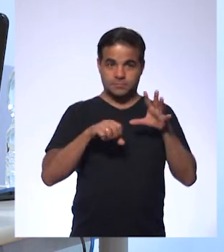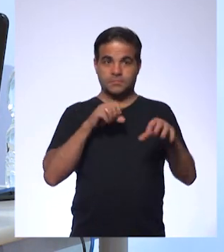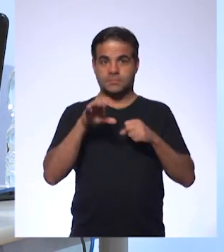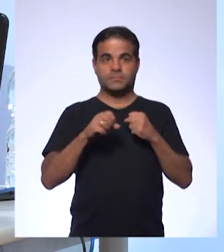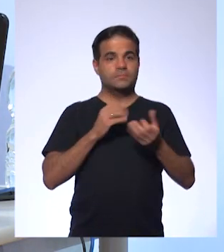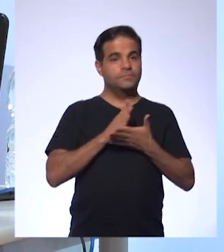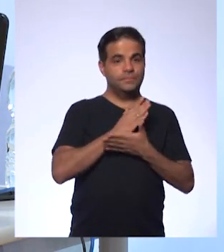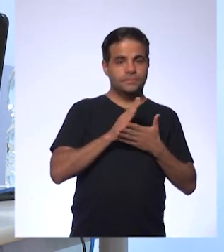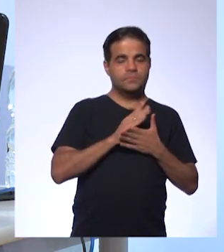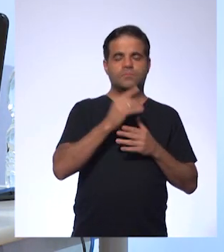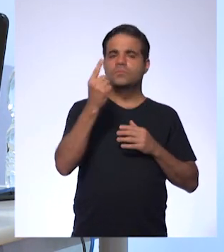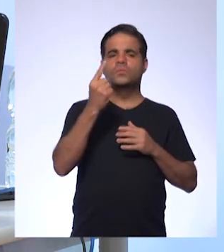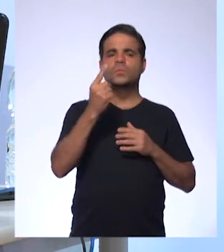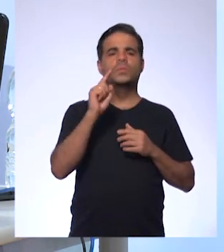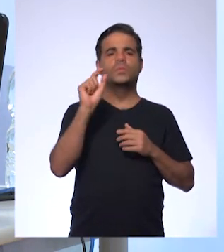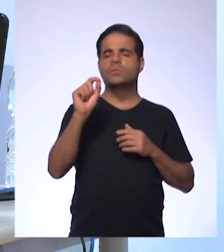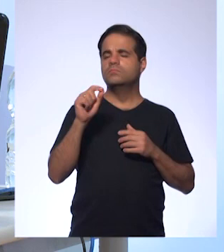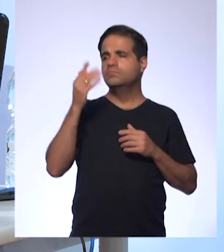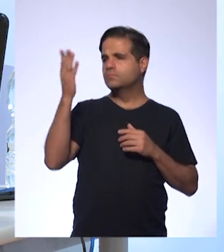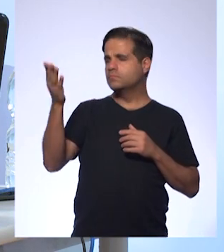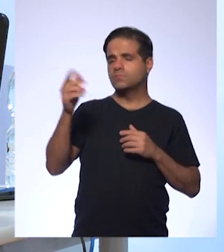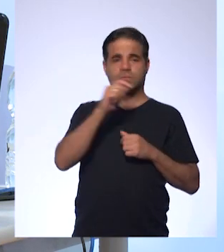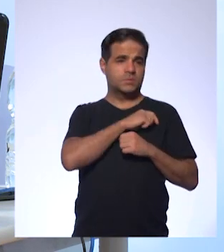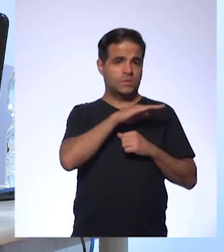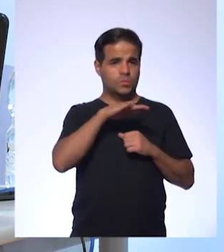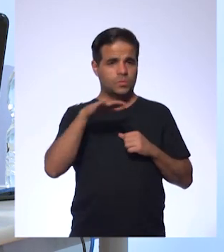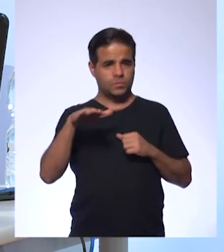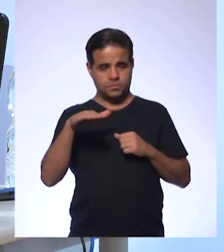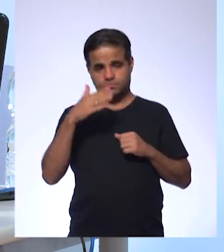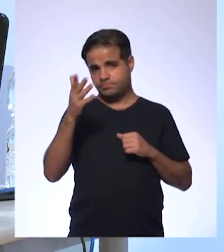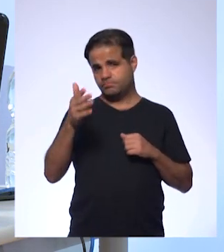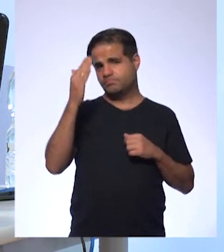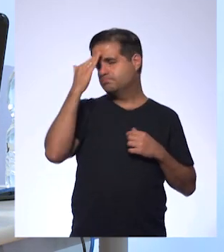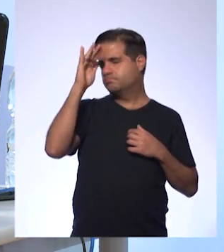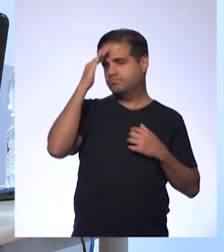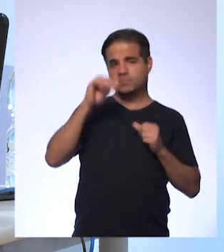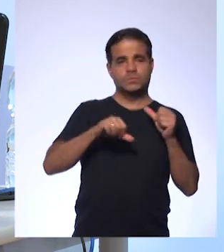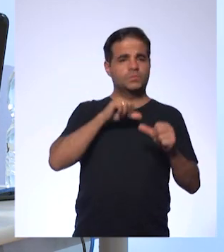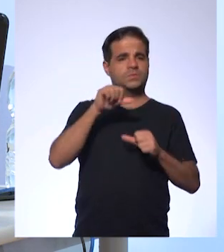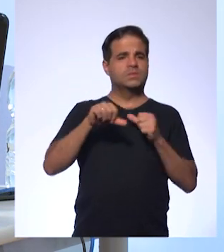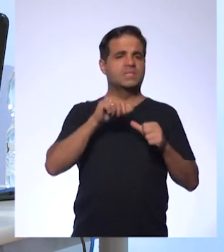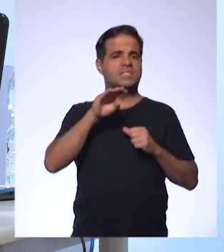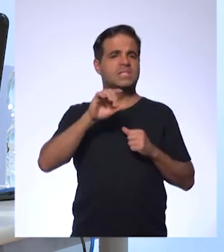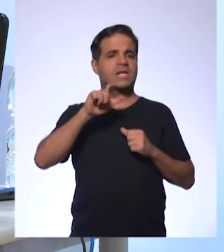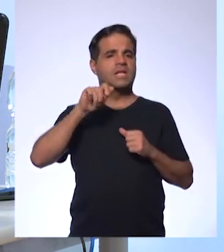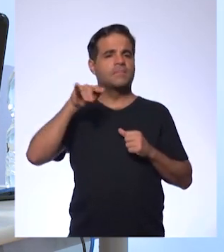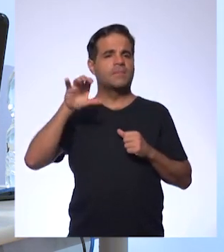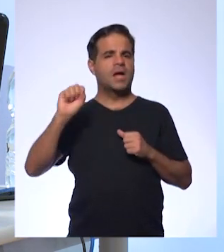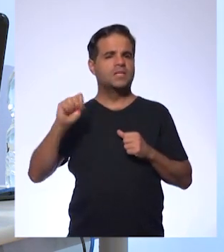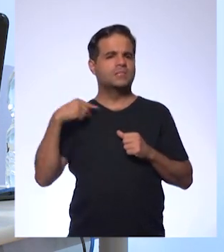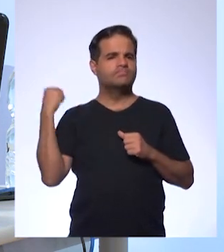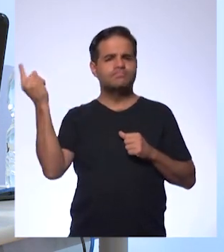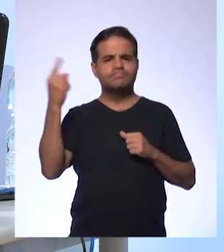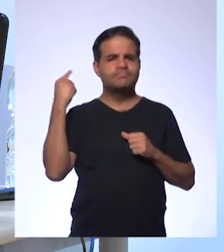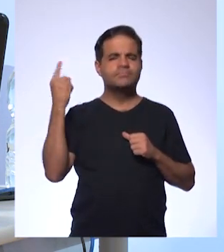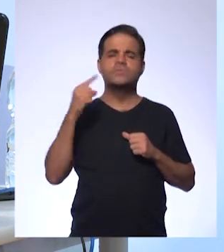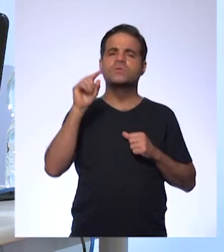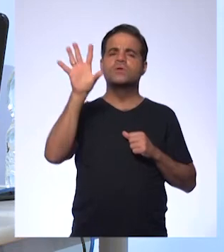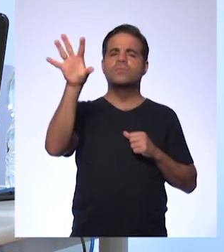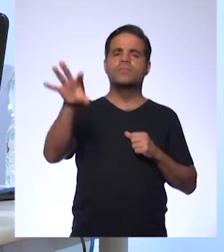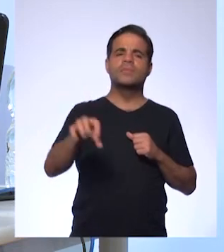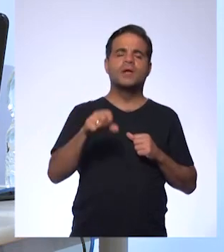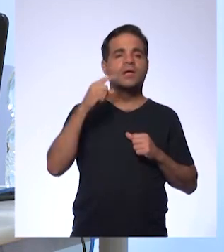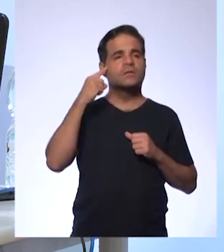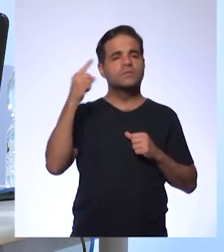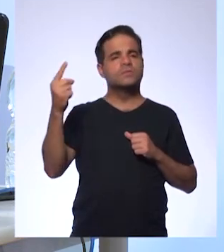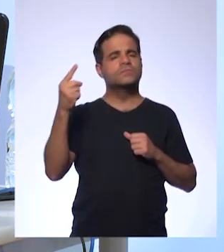aqui? O que você, aluno ou aluna, entende por mudanças climáticas? Eu peguei uma aqui, olha, que